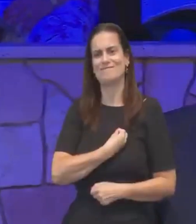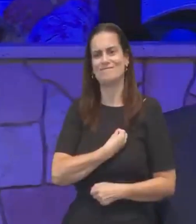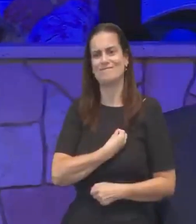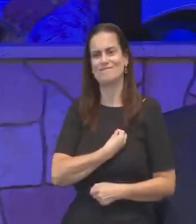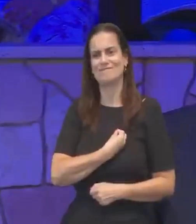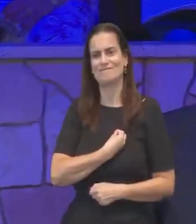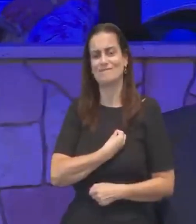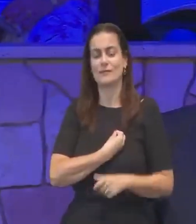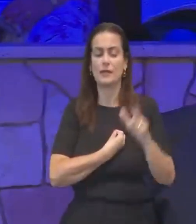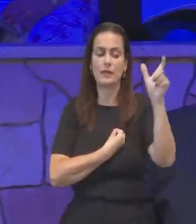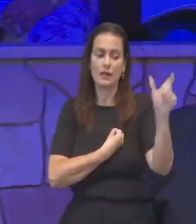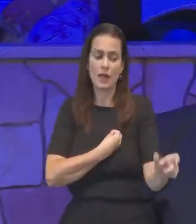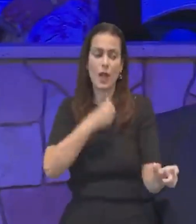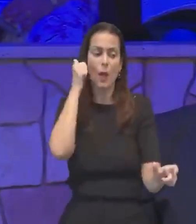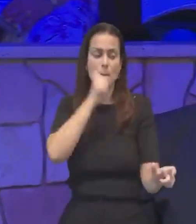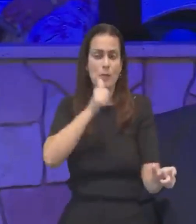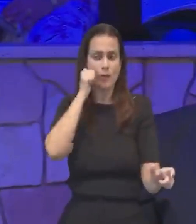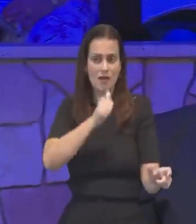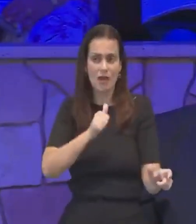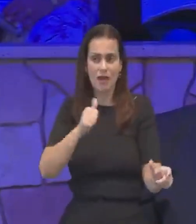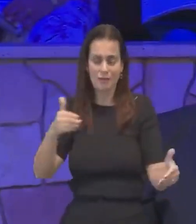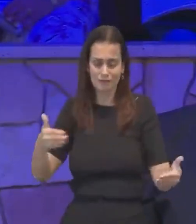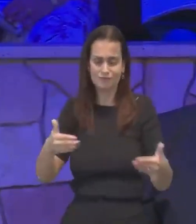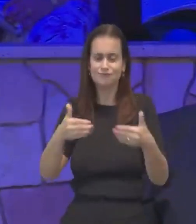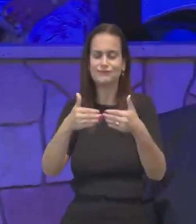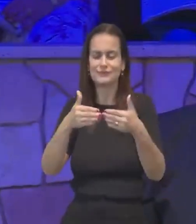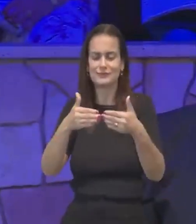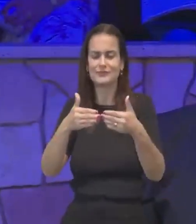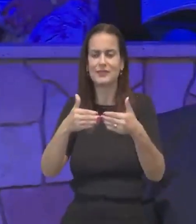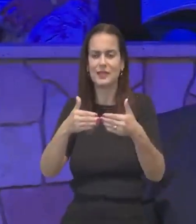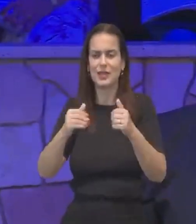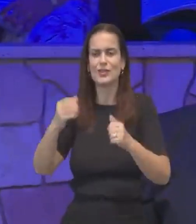E essa mulher estava diante do Rei da Glória.